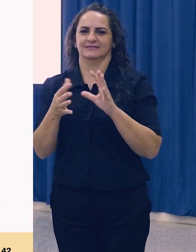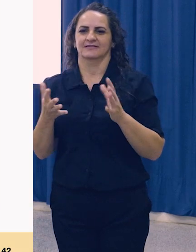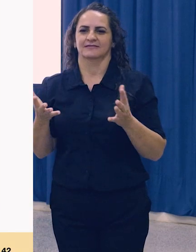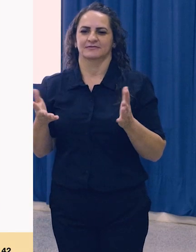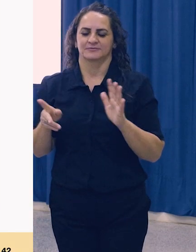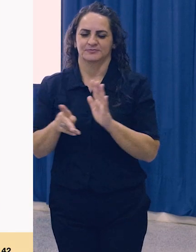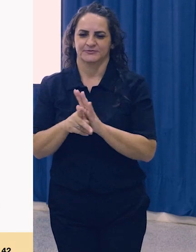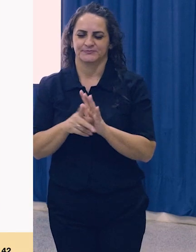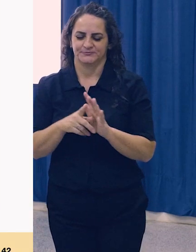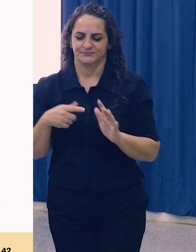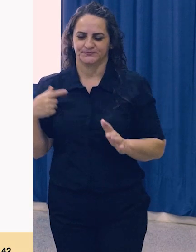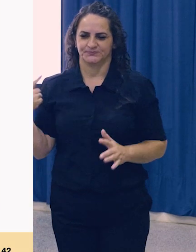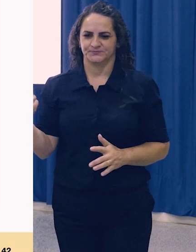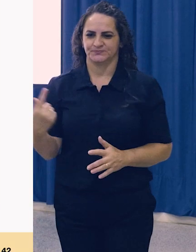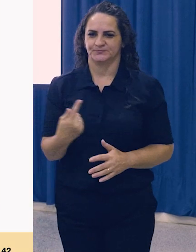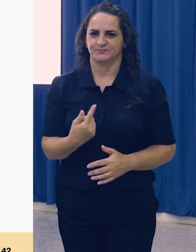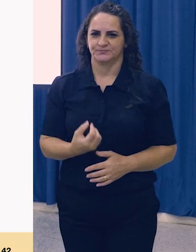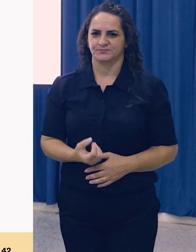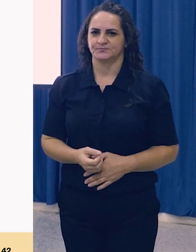universo do filme para nós.